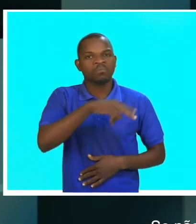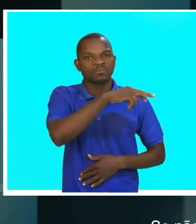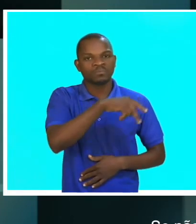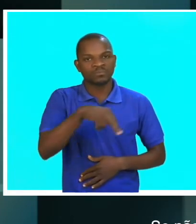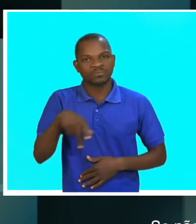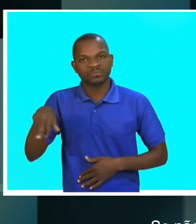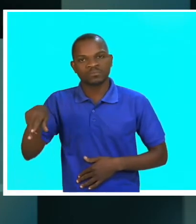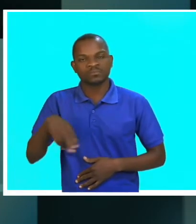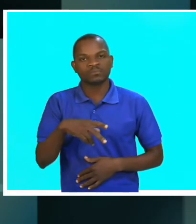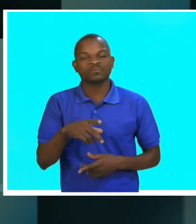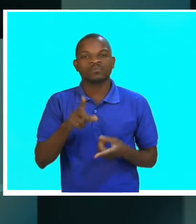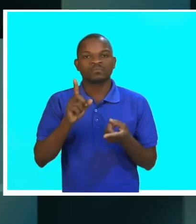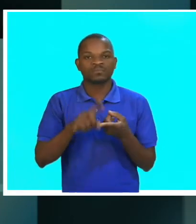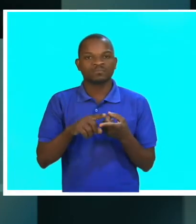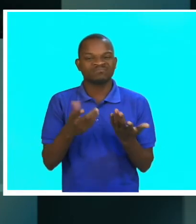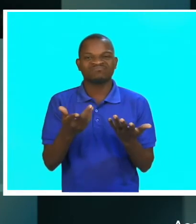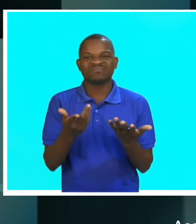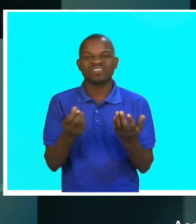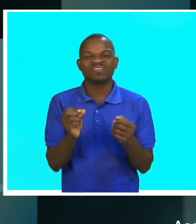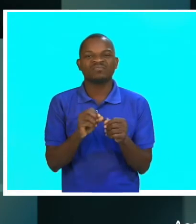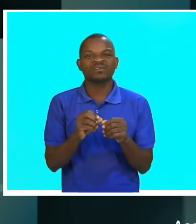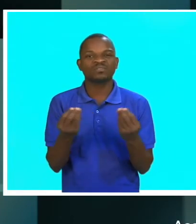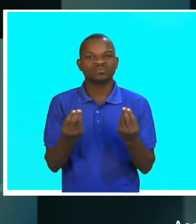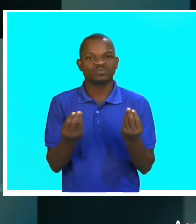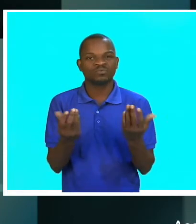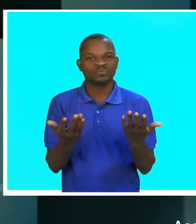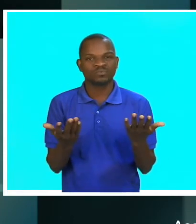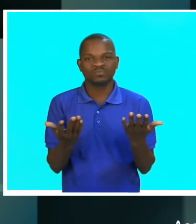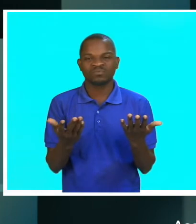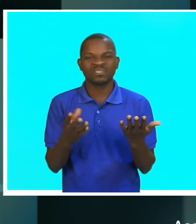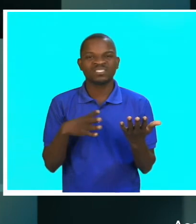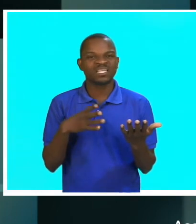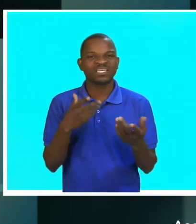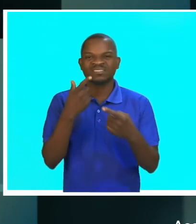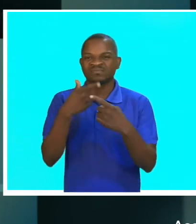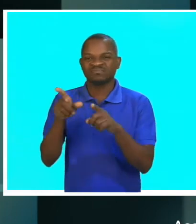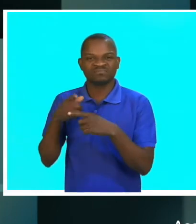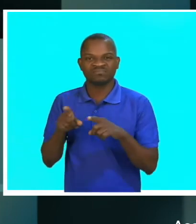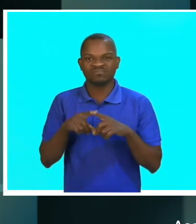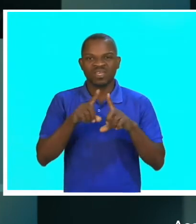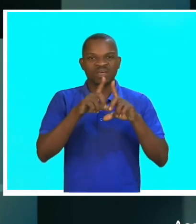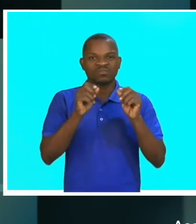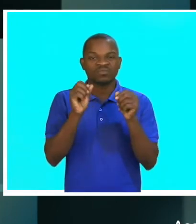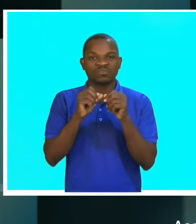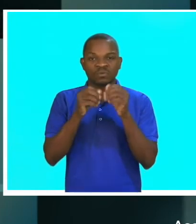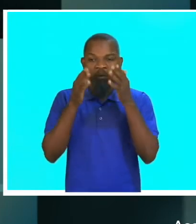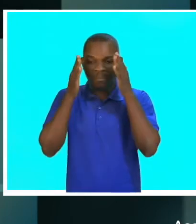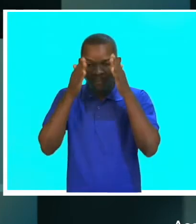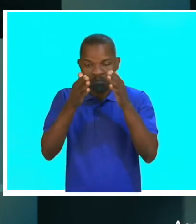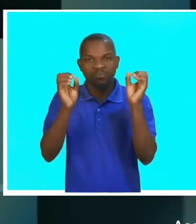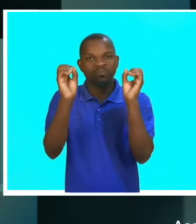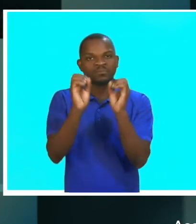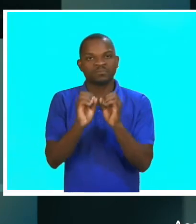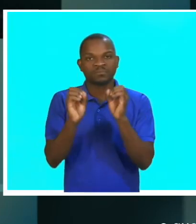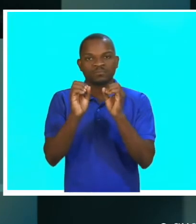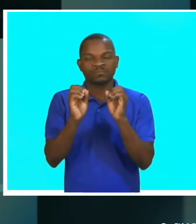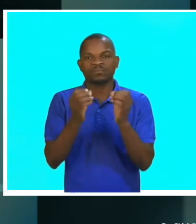que passam da própria sala. E acaba sendo... Há muitos estímulos, muitas